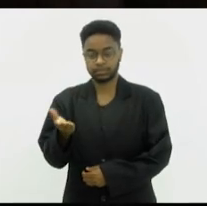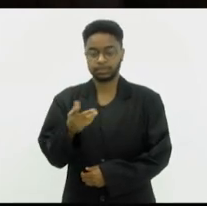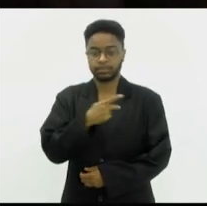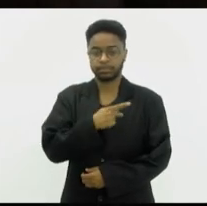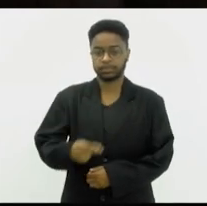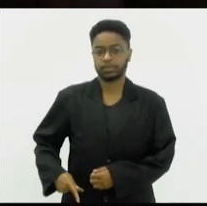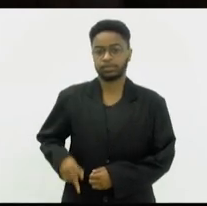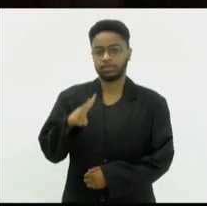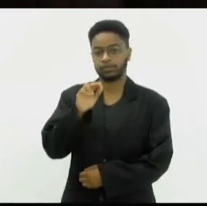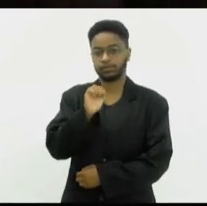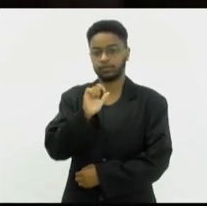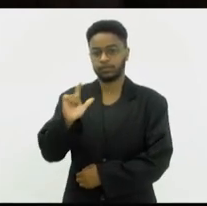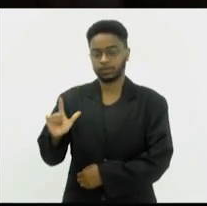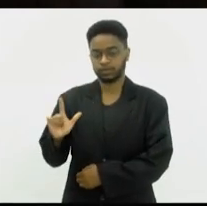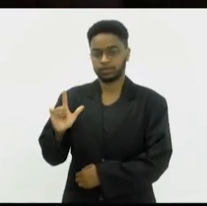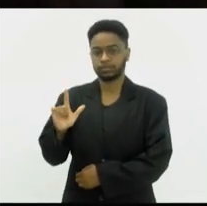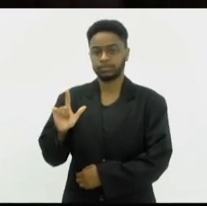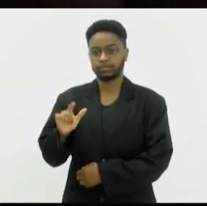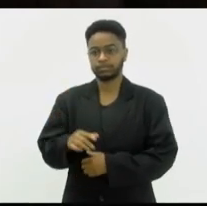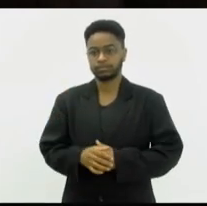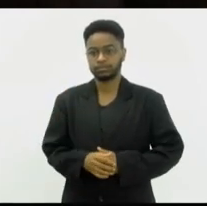Ceasa.